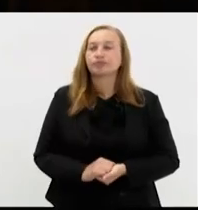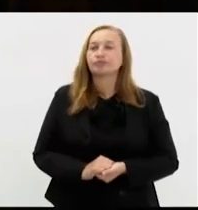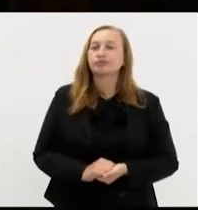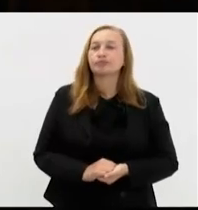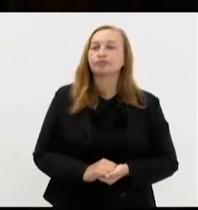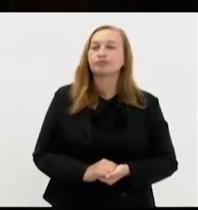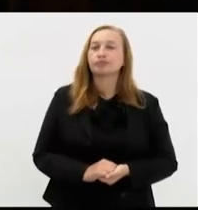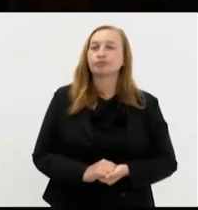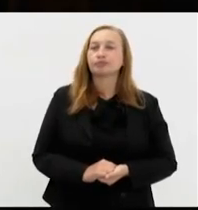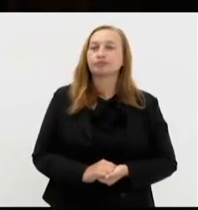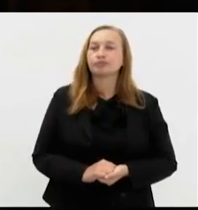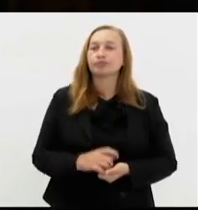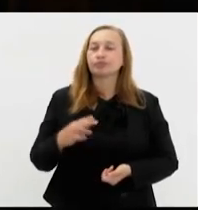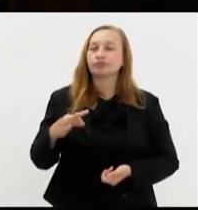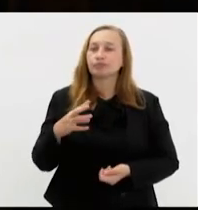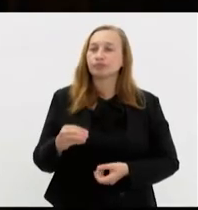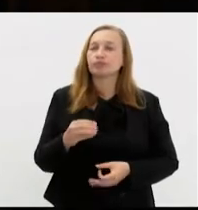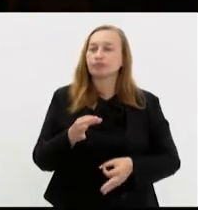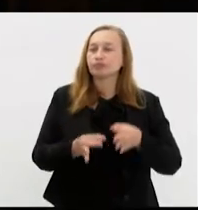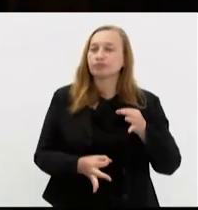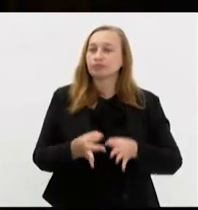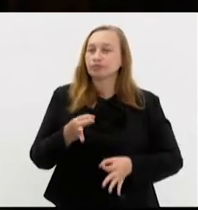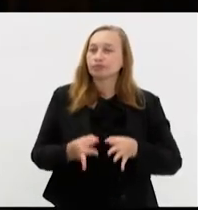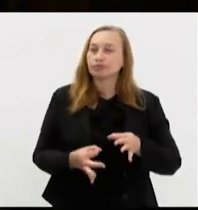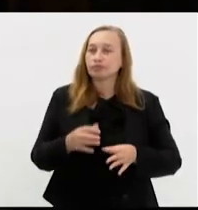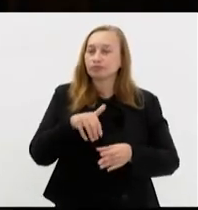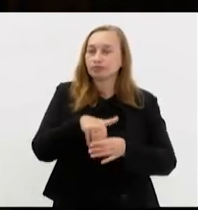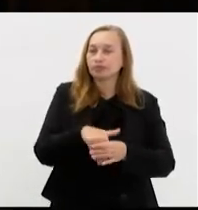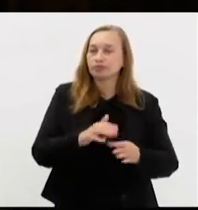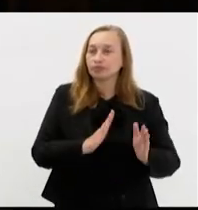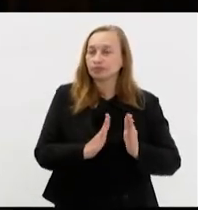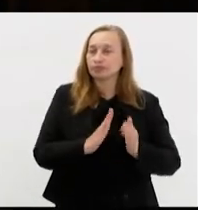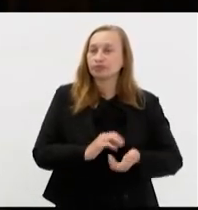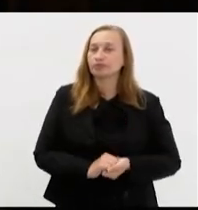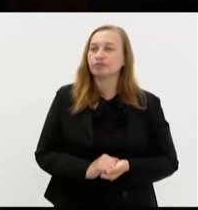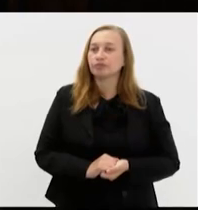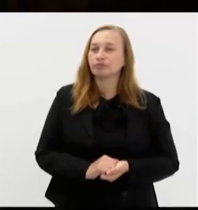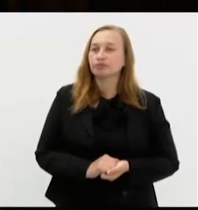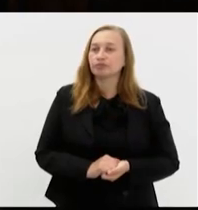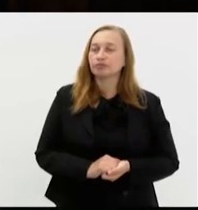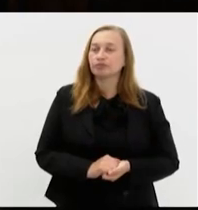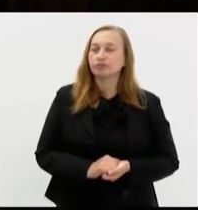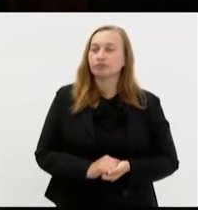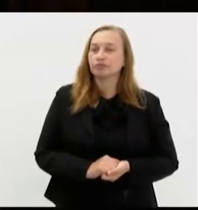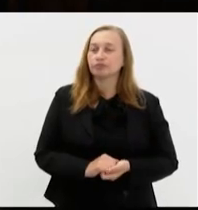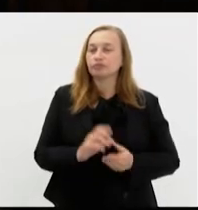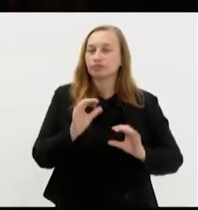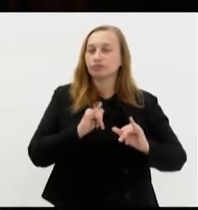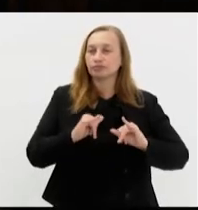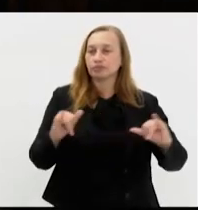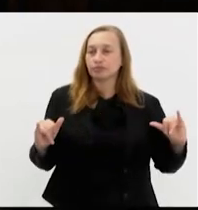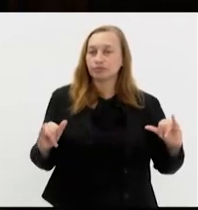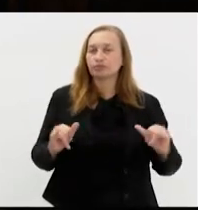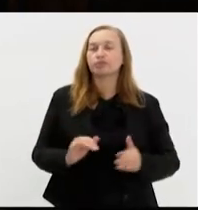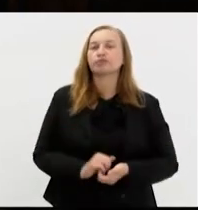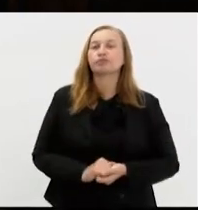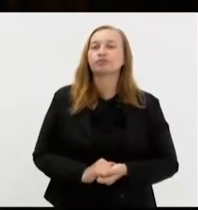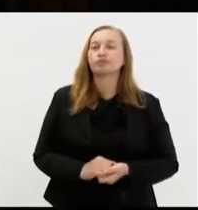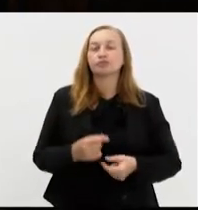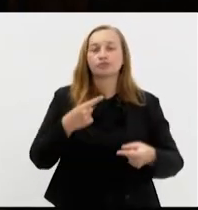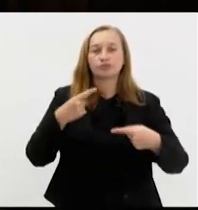concreto tudo que que a justiça eleitoral normatiza comunica